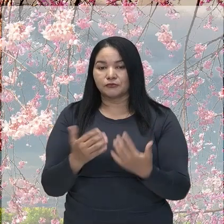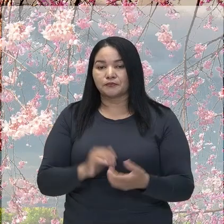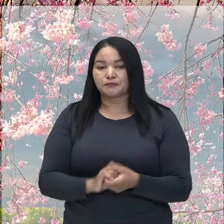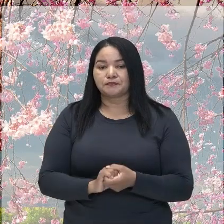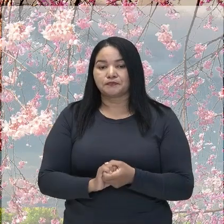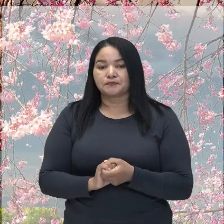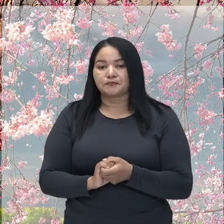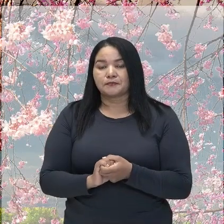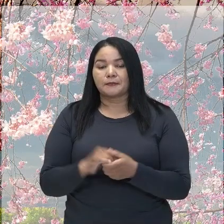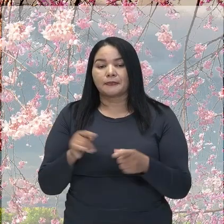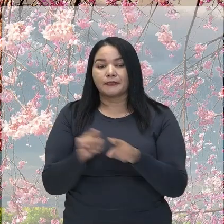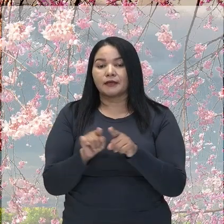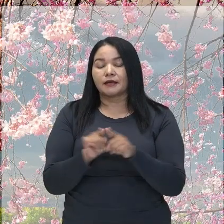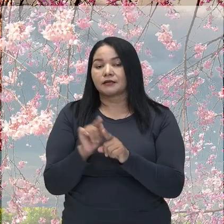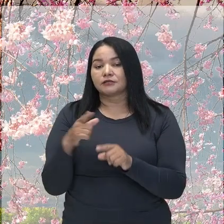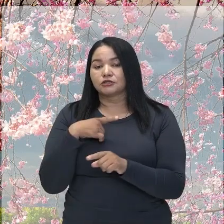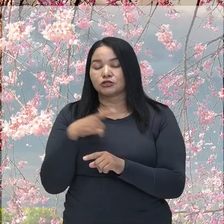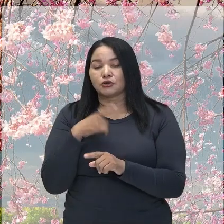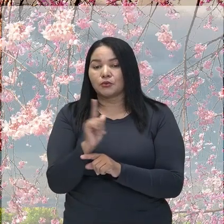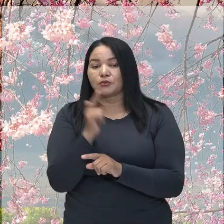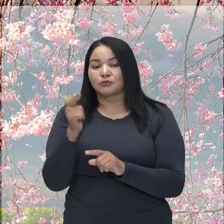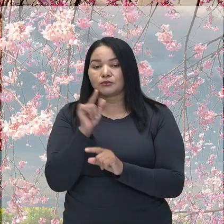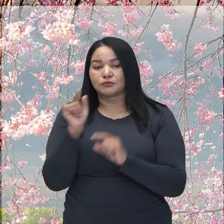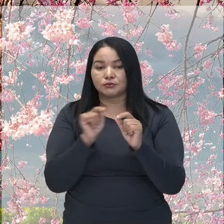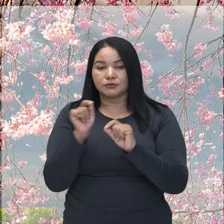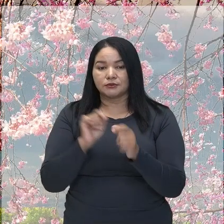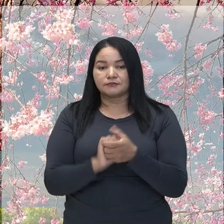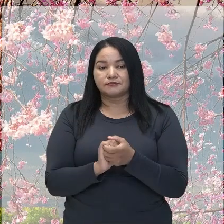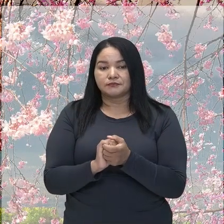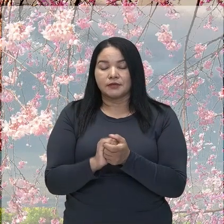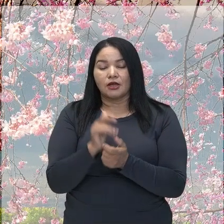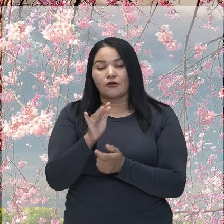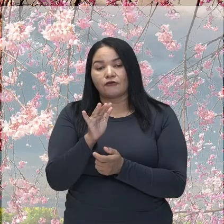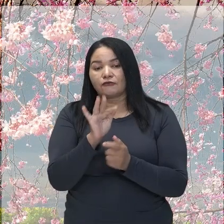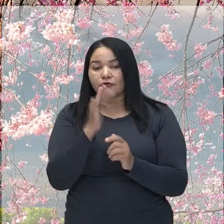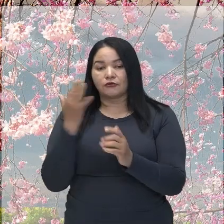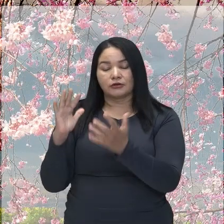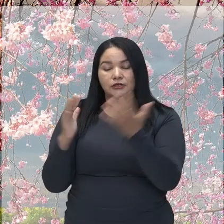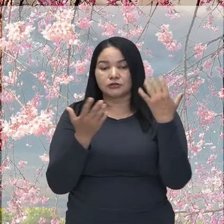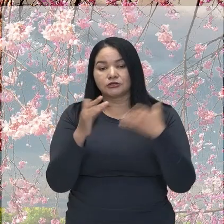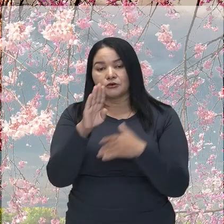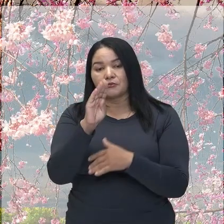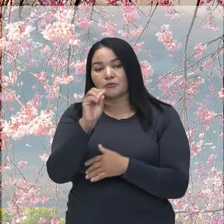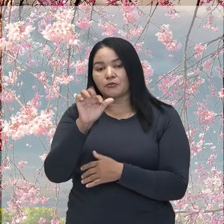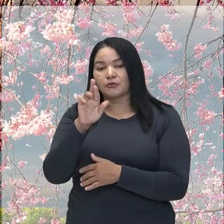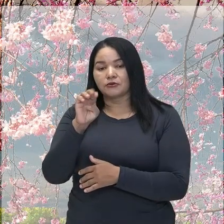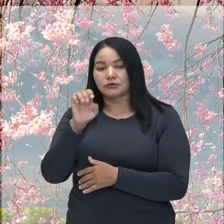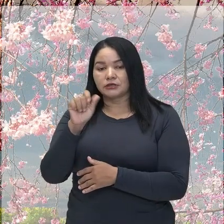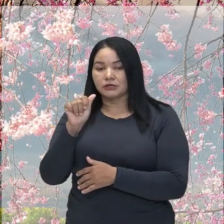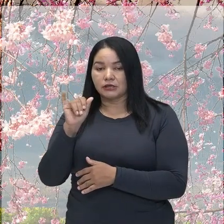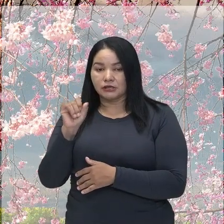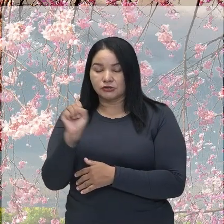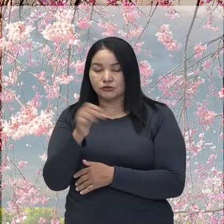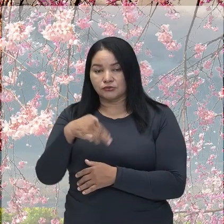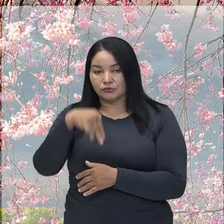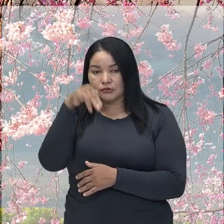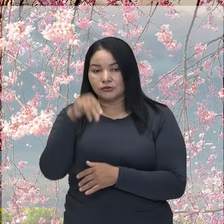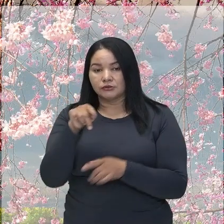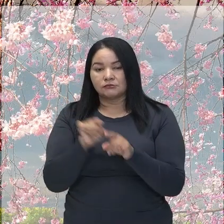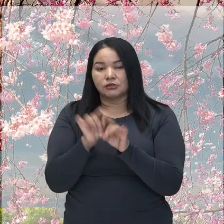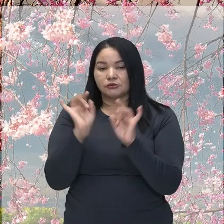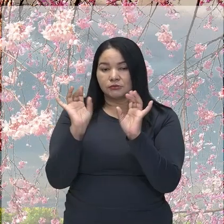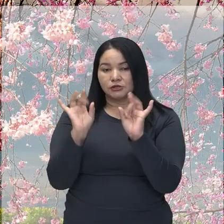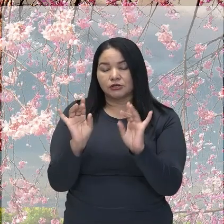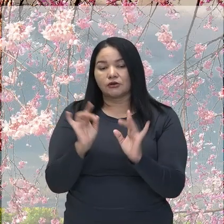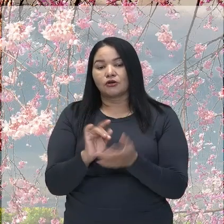florestas subtropicais, também teremos as florestas boreais, que já vai estar ao norte, né? Especialmente